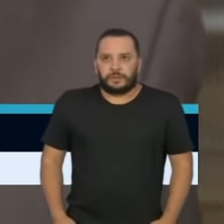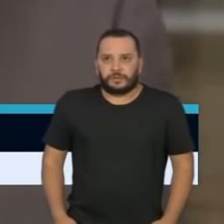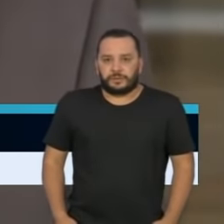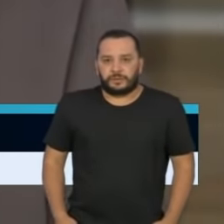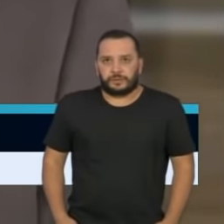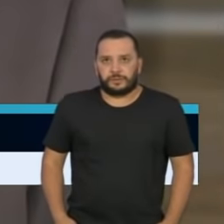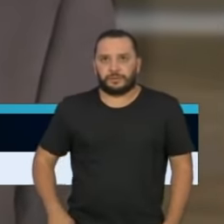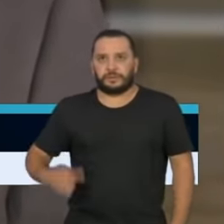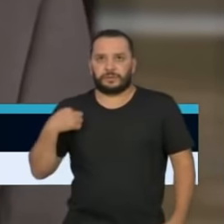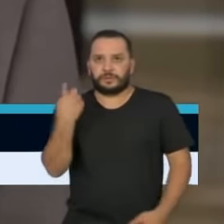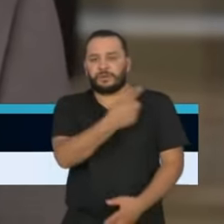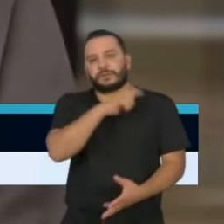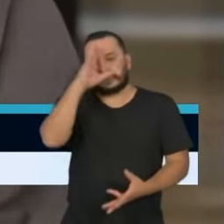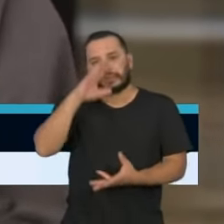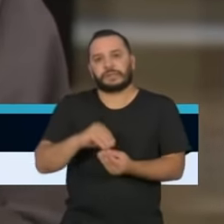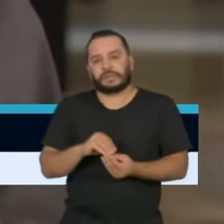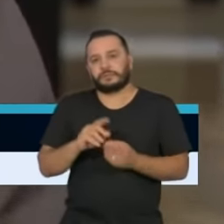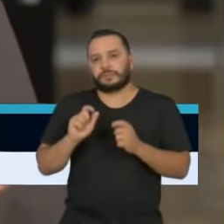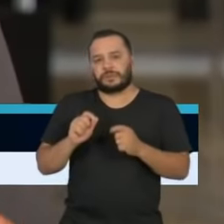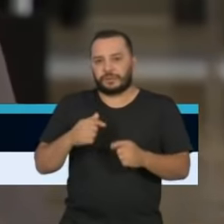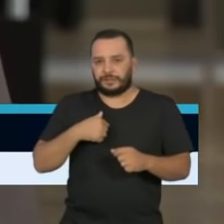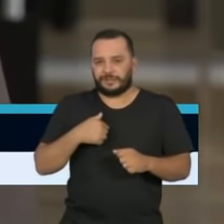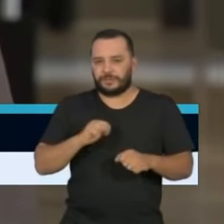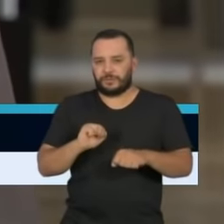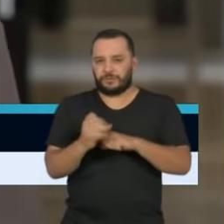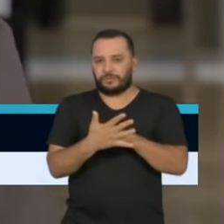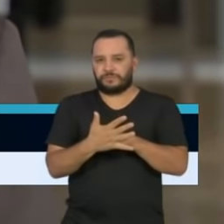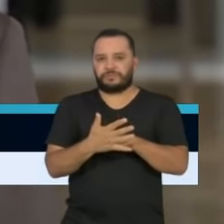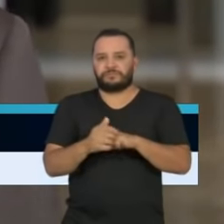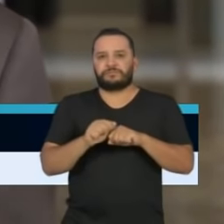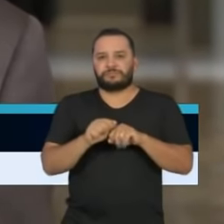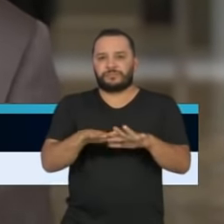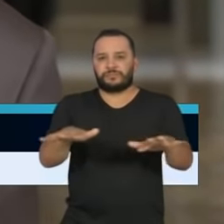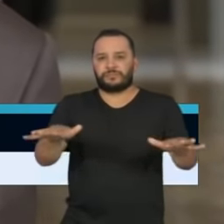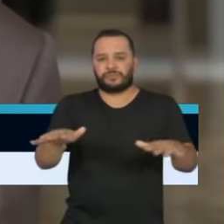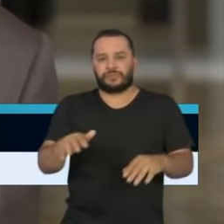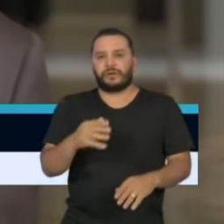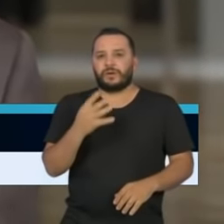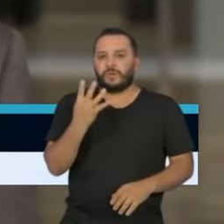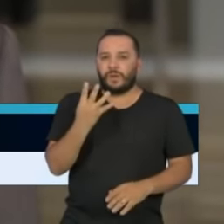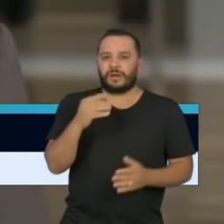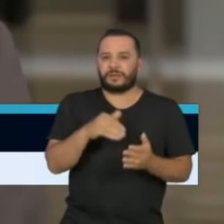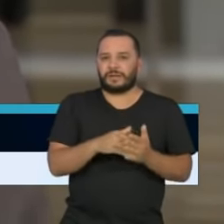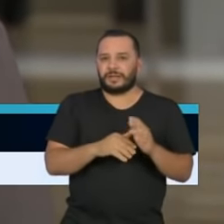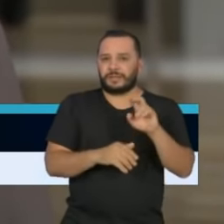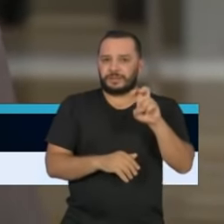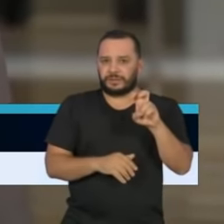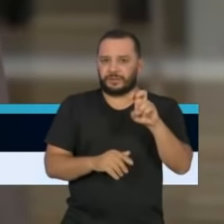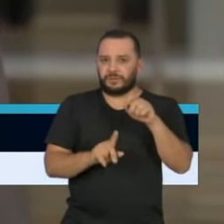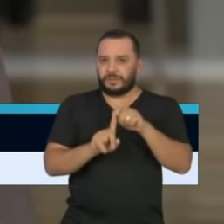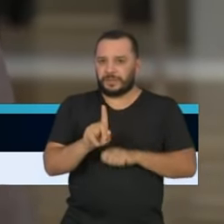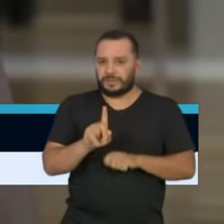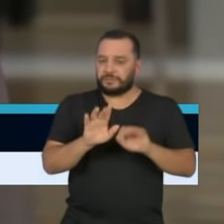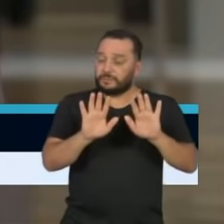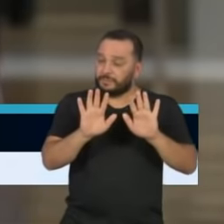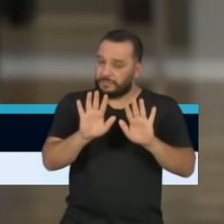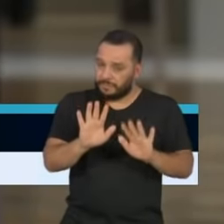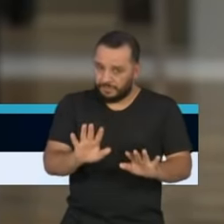Nós entendemos que essa epidemia, esta onda, ela vai durar de 4 a 5 meses. O que não quer dizer